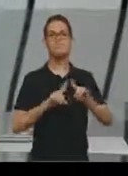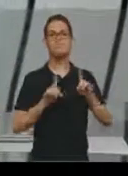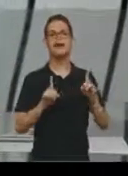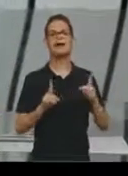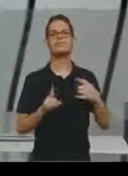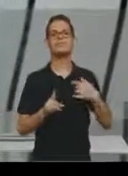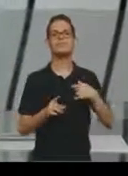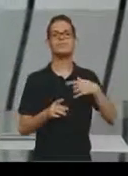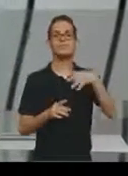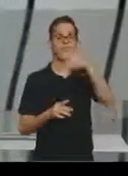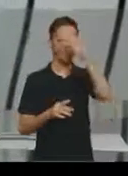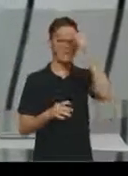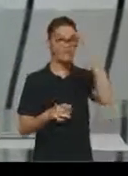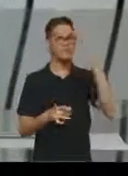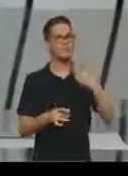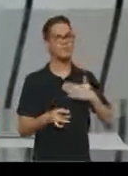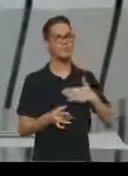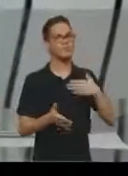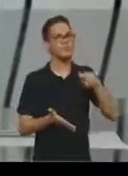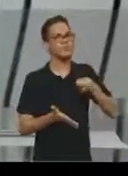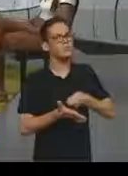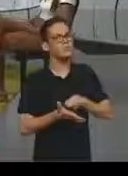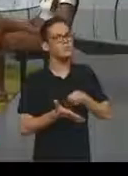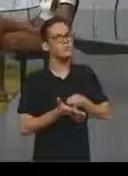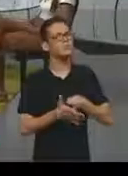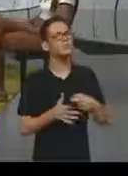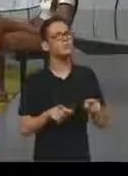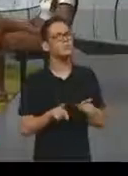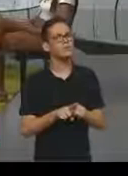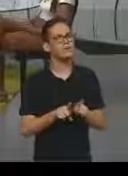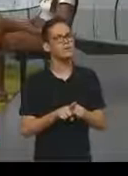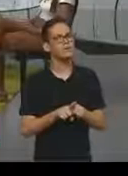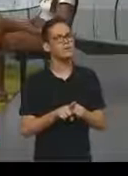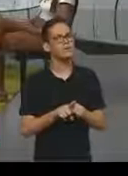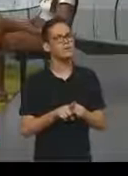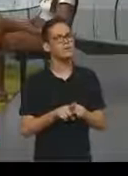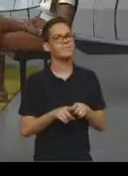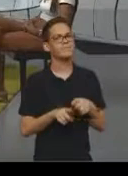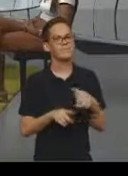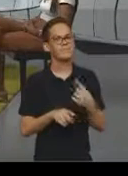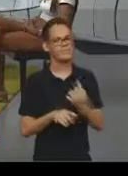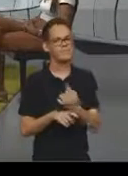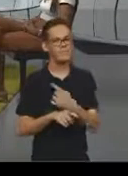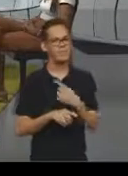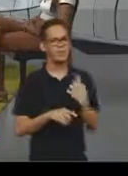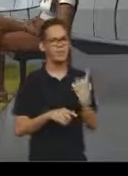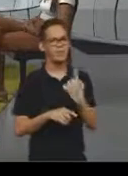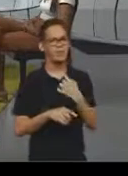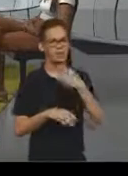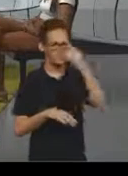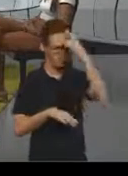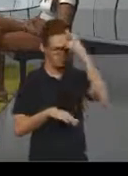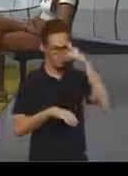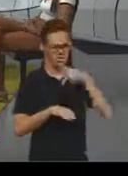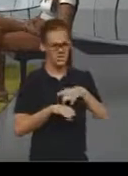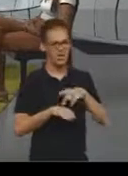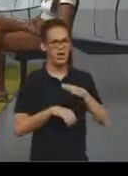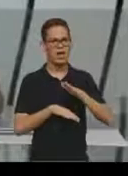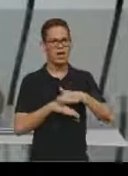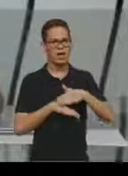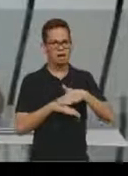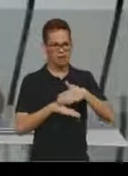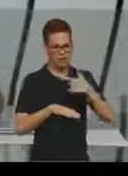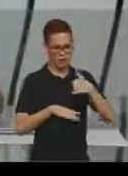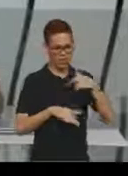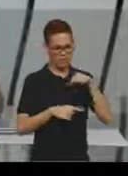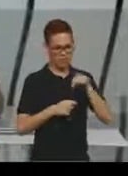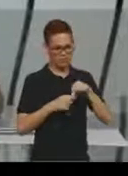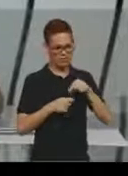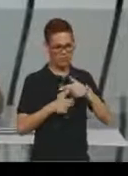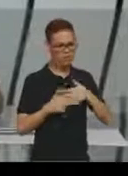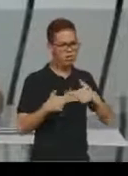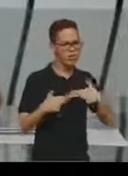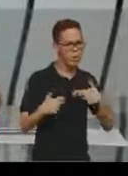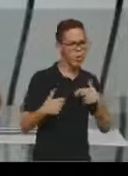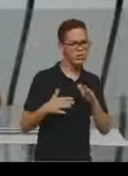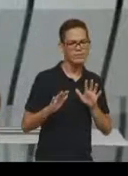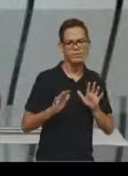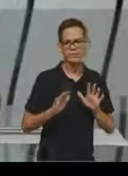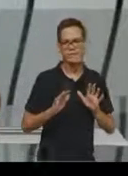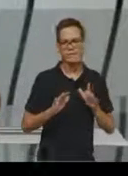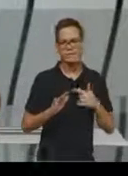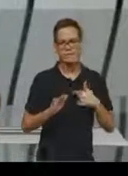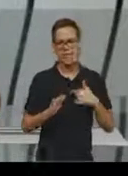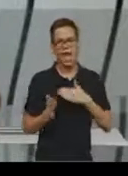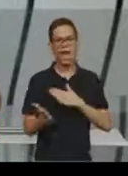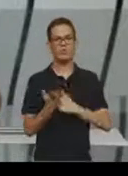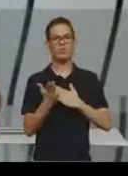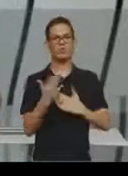dos meus deveres, e a gente também pensa muito assim, em nós, vou fazer algo, vou pensar em algo, mas que